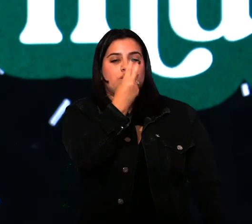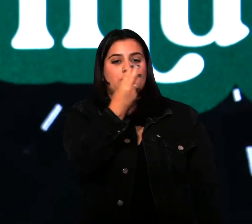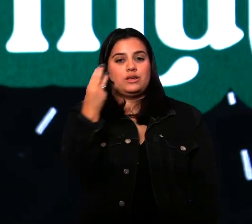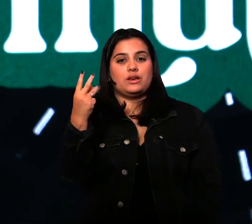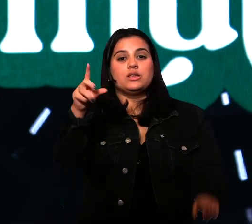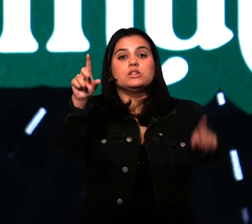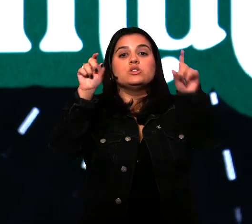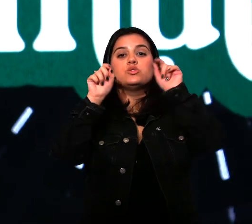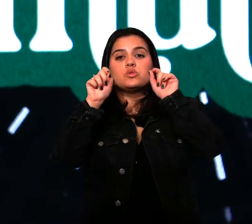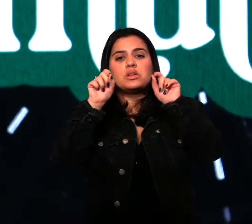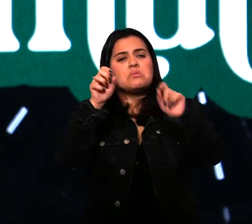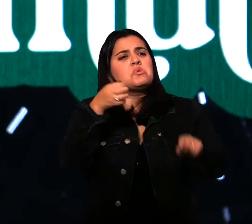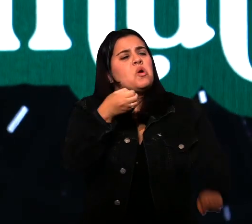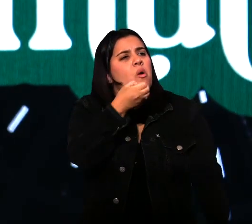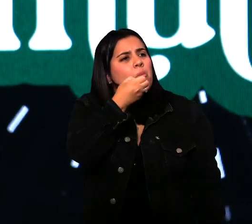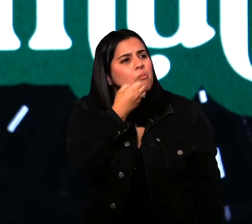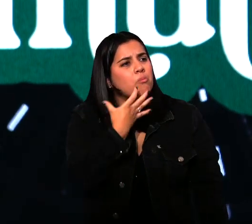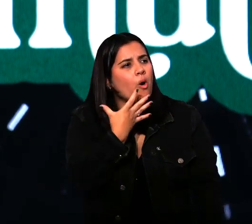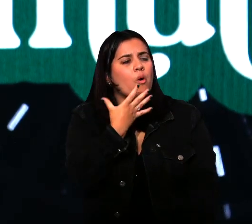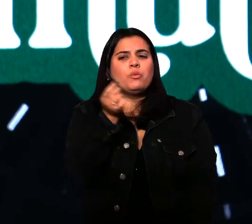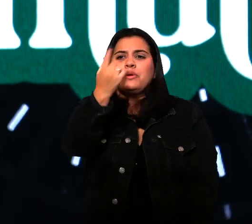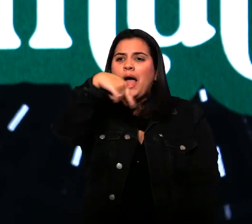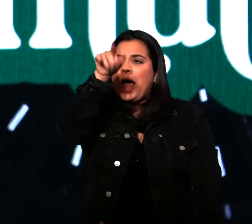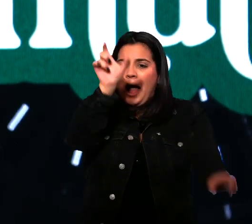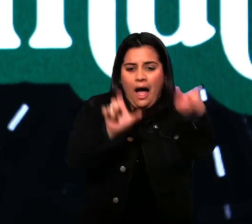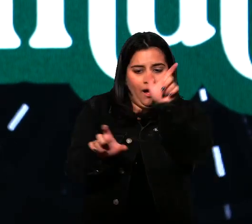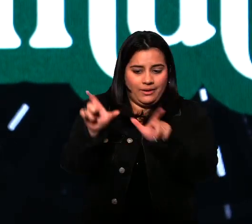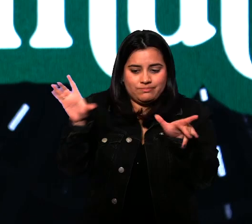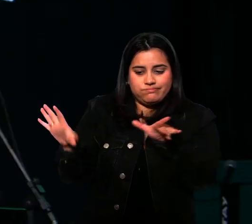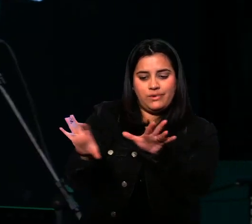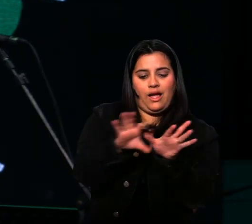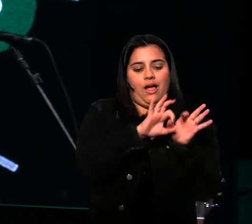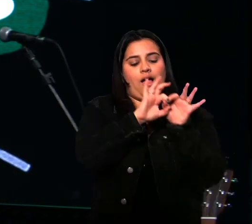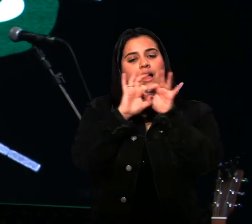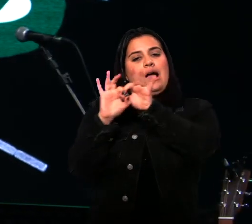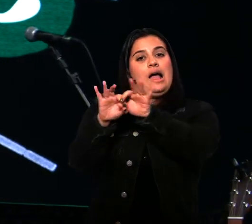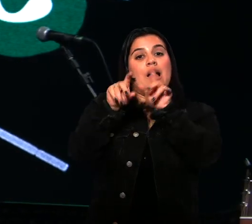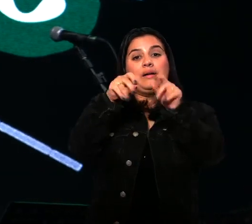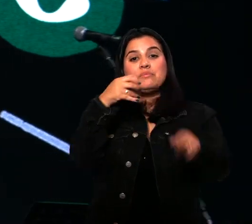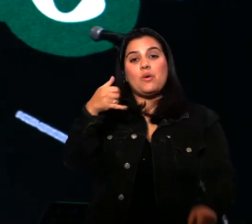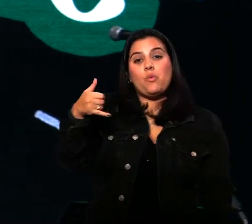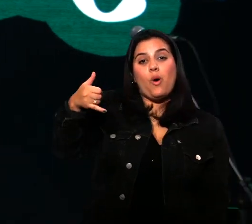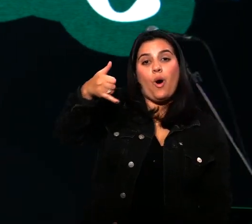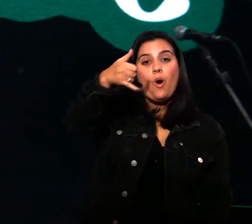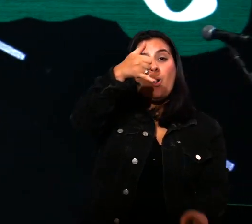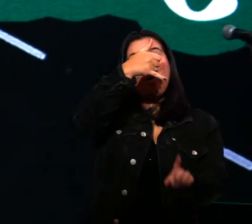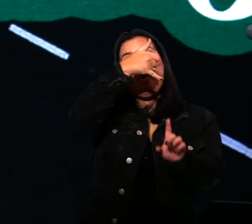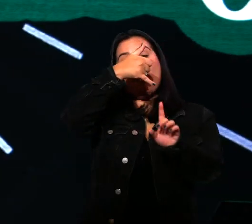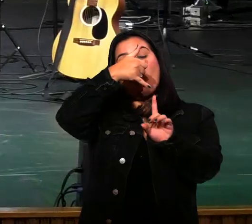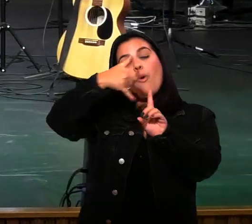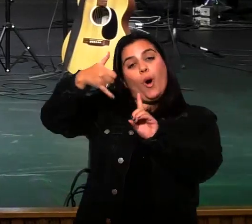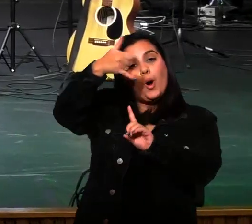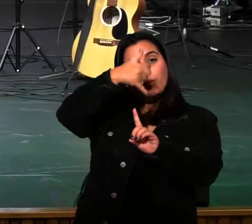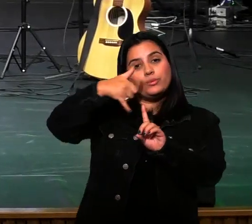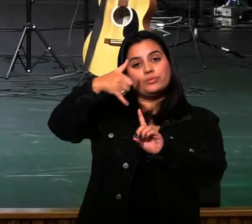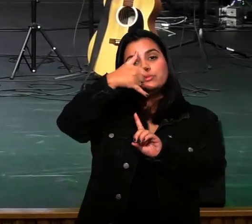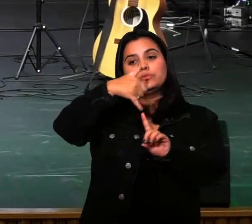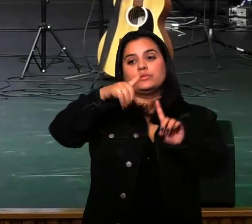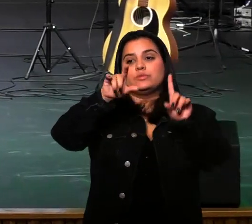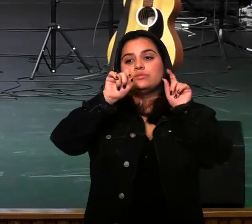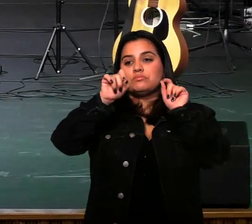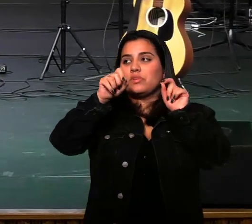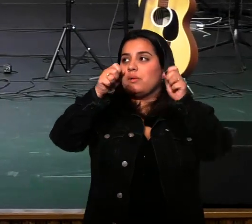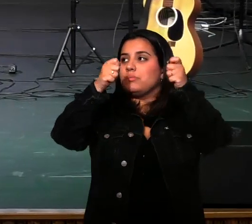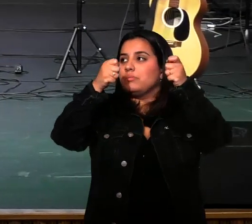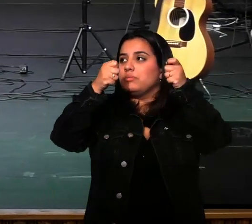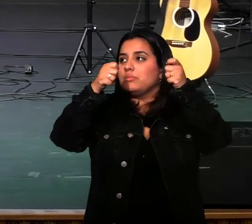irmãos vivem em união. É como o óleo que derrama na cabeça do profeta, que vai sobre a barba e vai até as